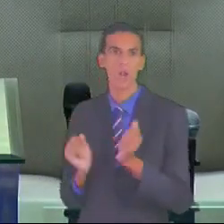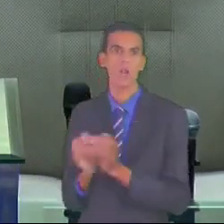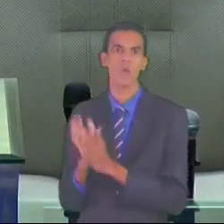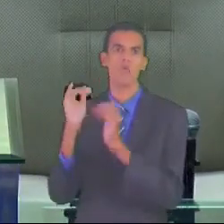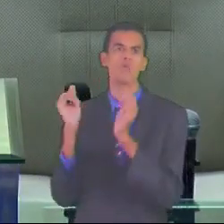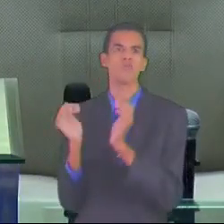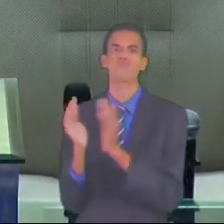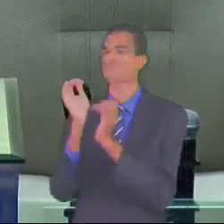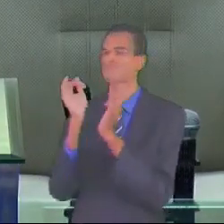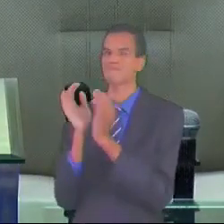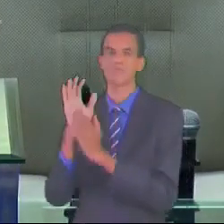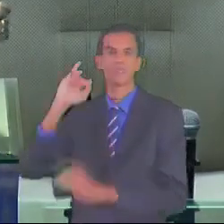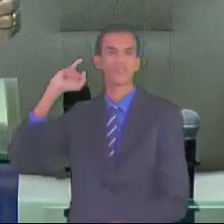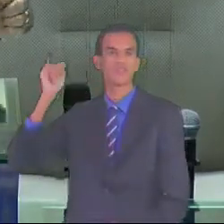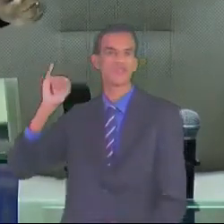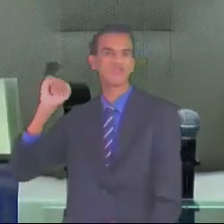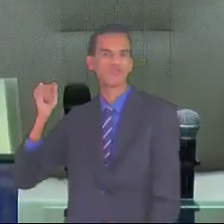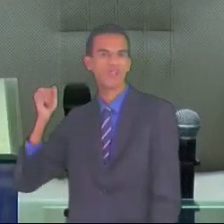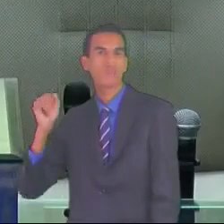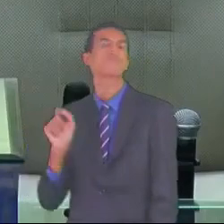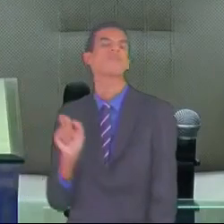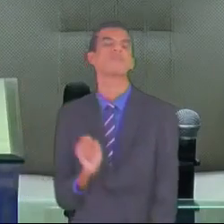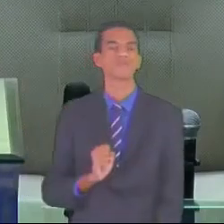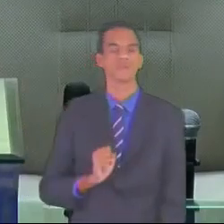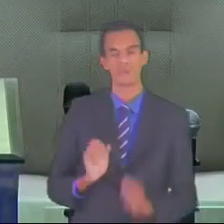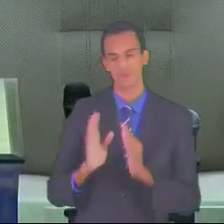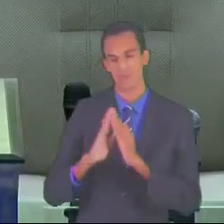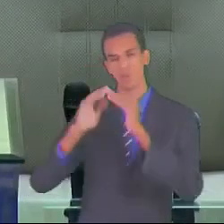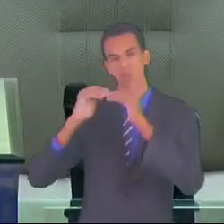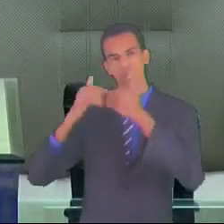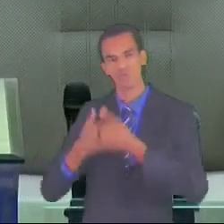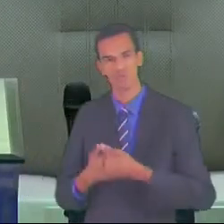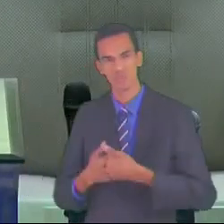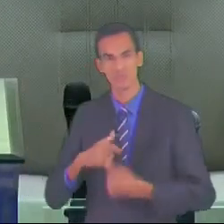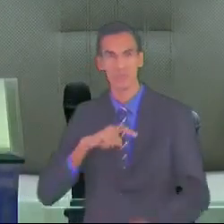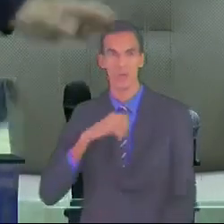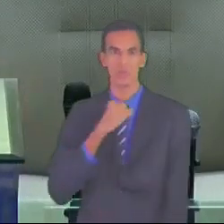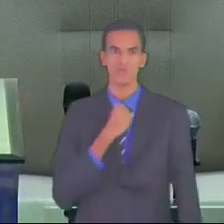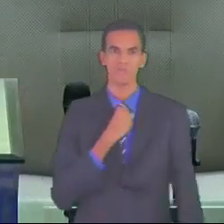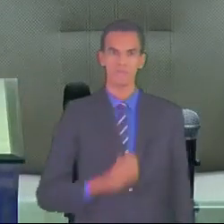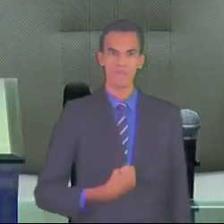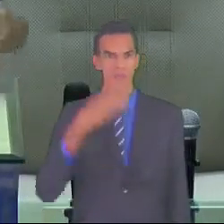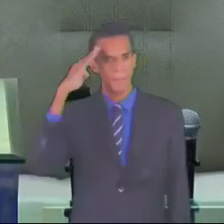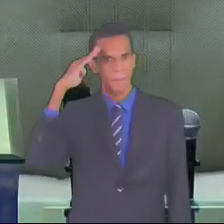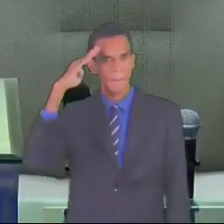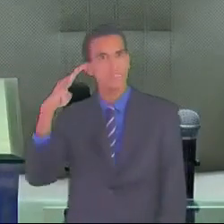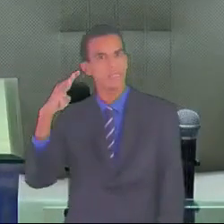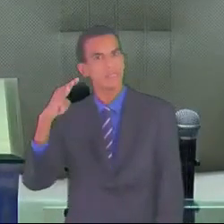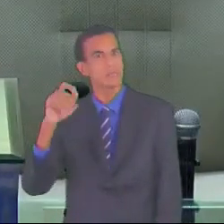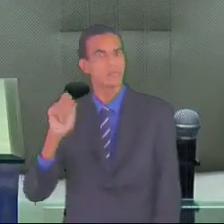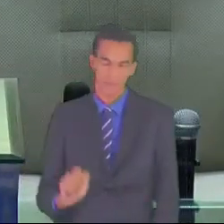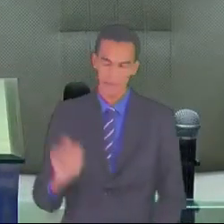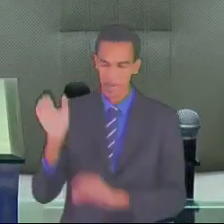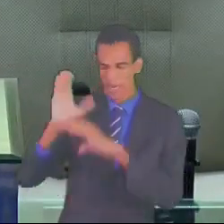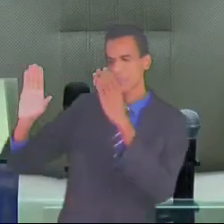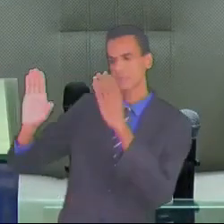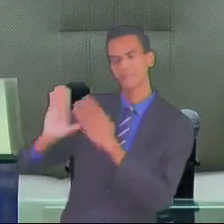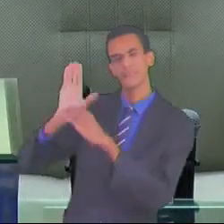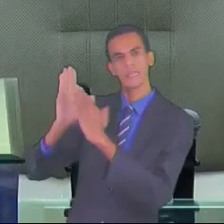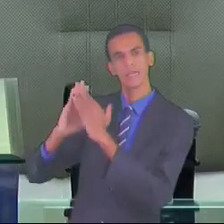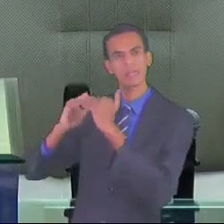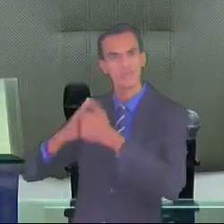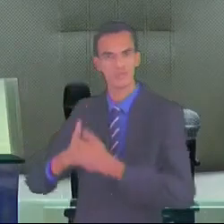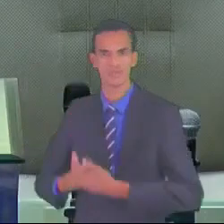a Jeová, enquanto no templo o povo está com sumo sacerdote, enquanto no templo o povo está cantando